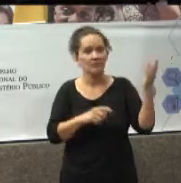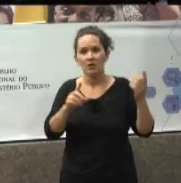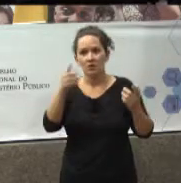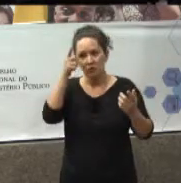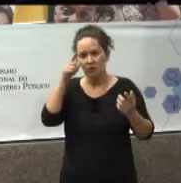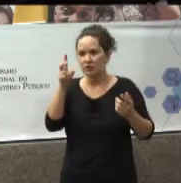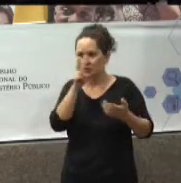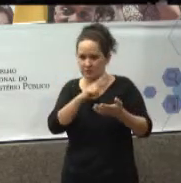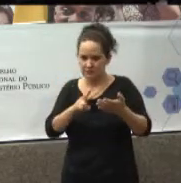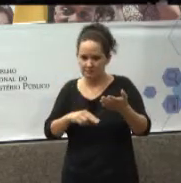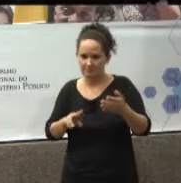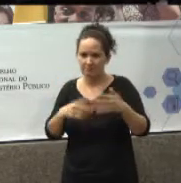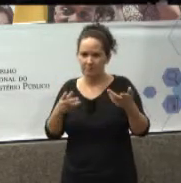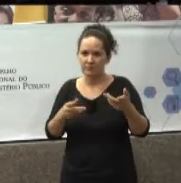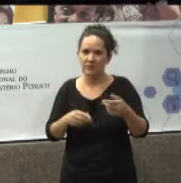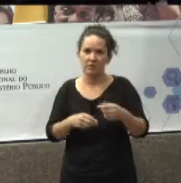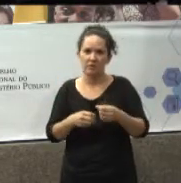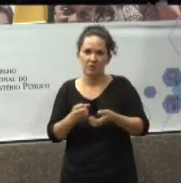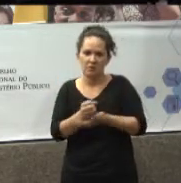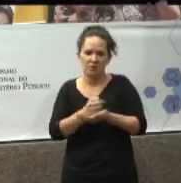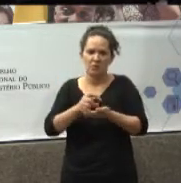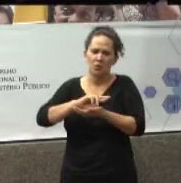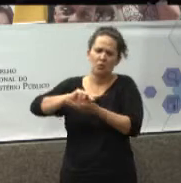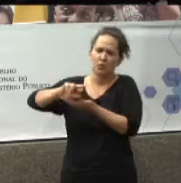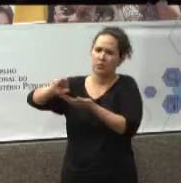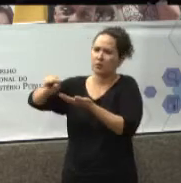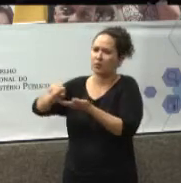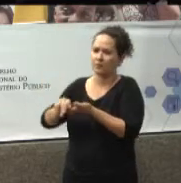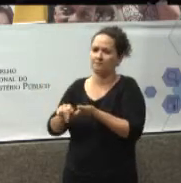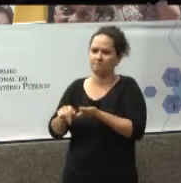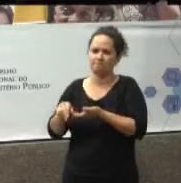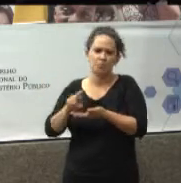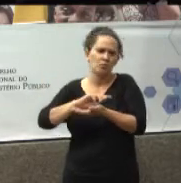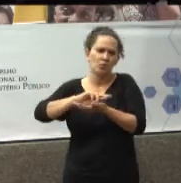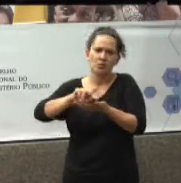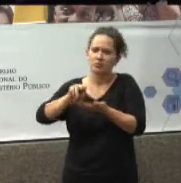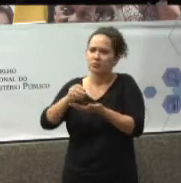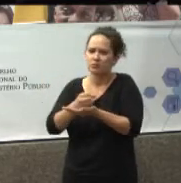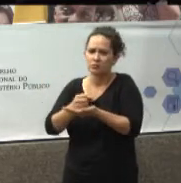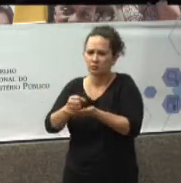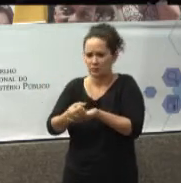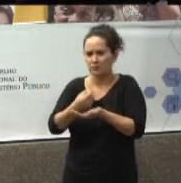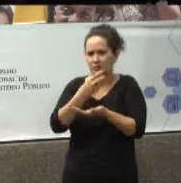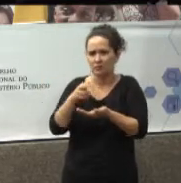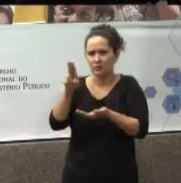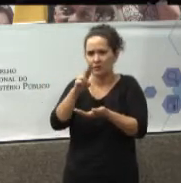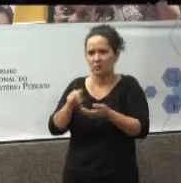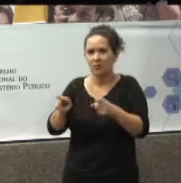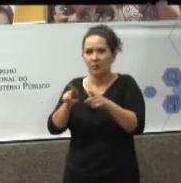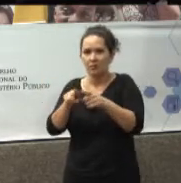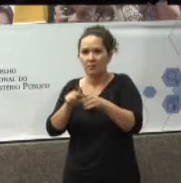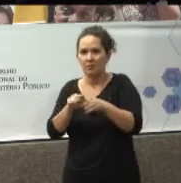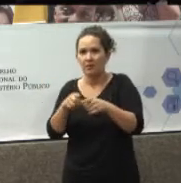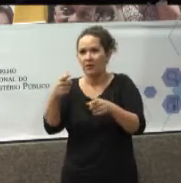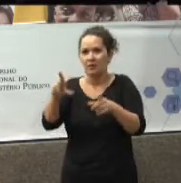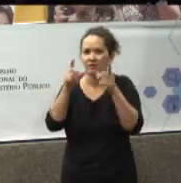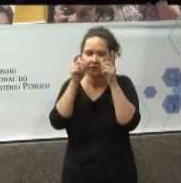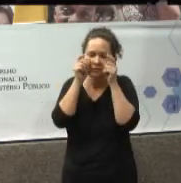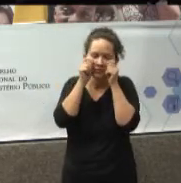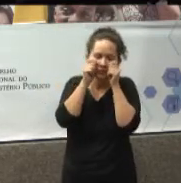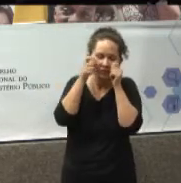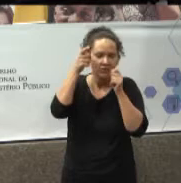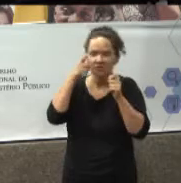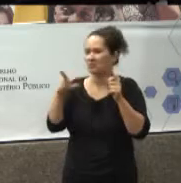ler mas sim acabar mas é pinto tegretol que é usado pra muitas outras coisas pra inclusive a insônia tal então são